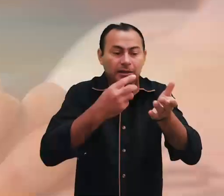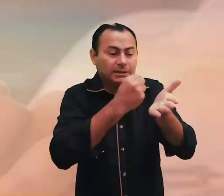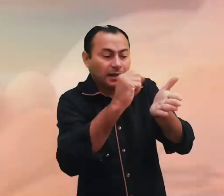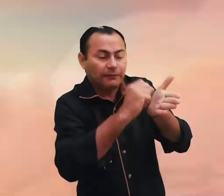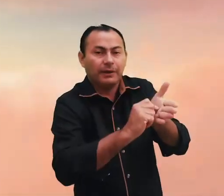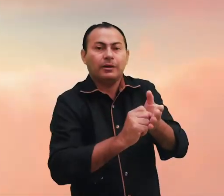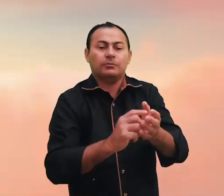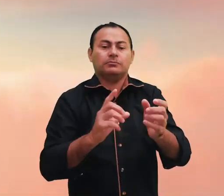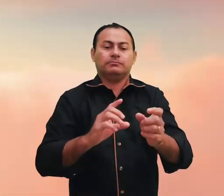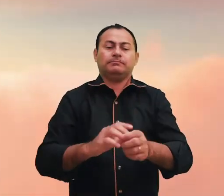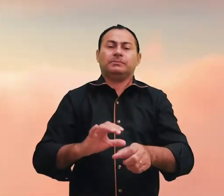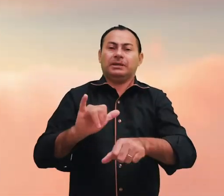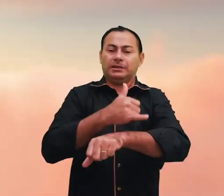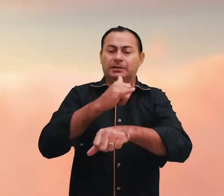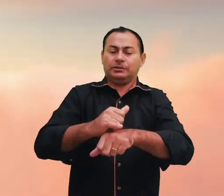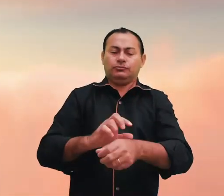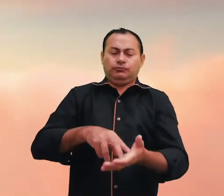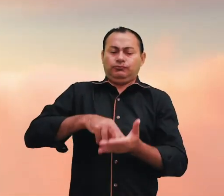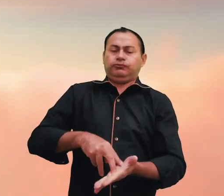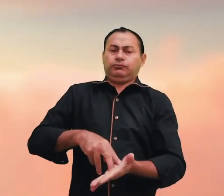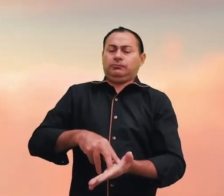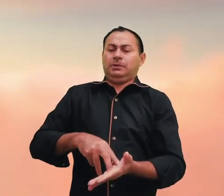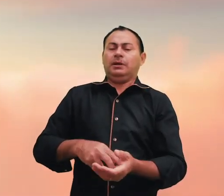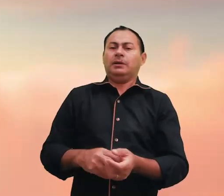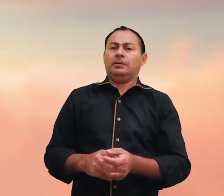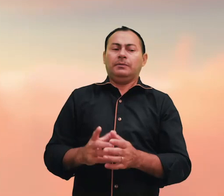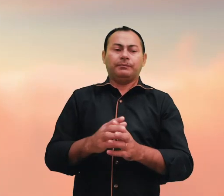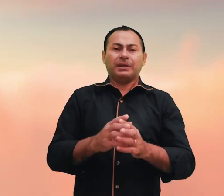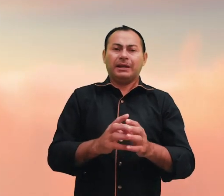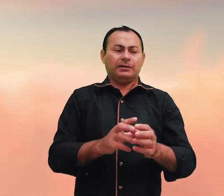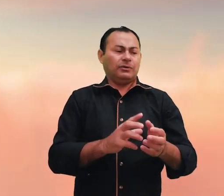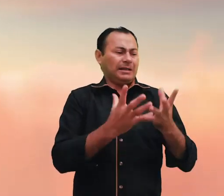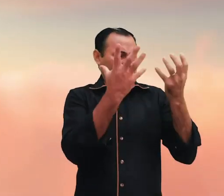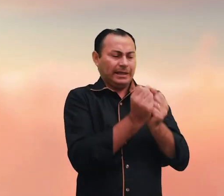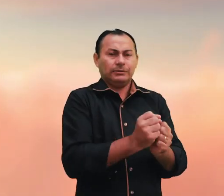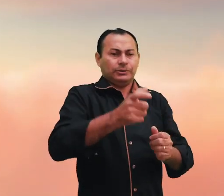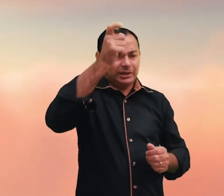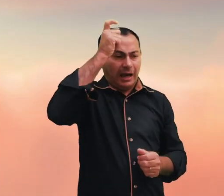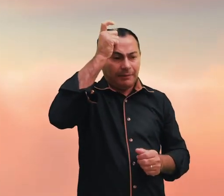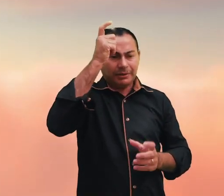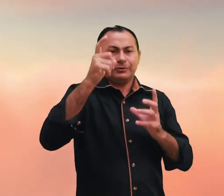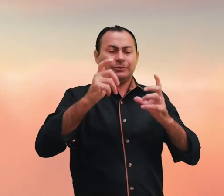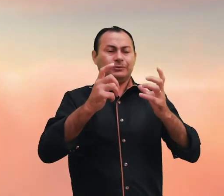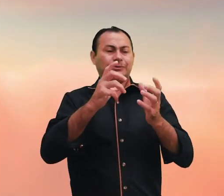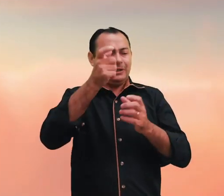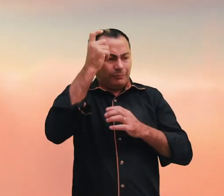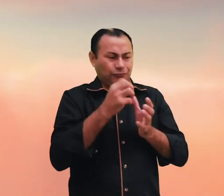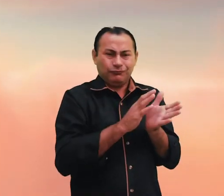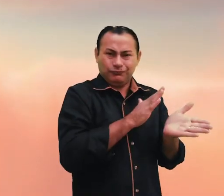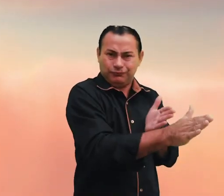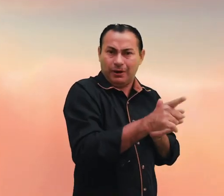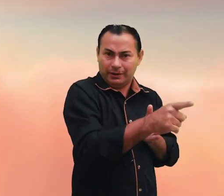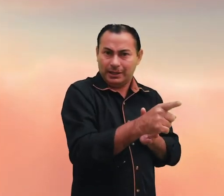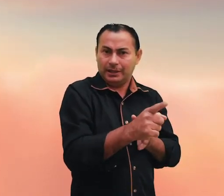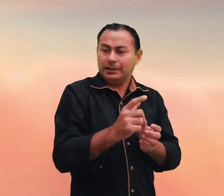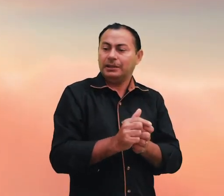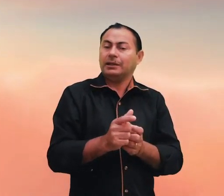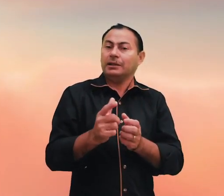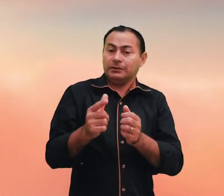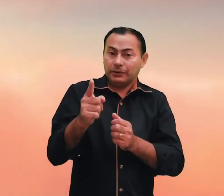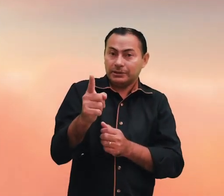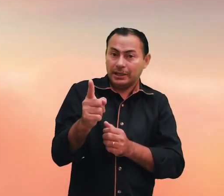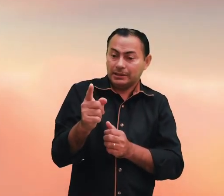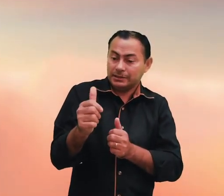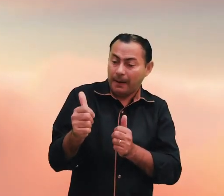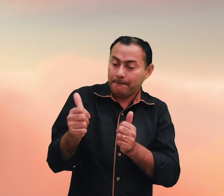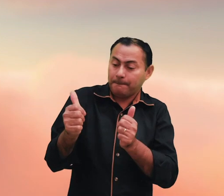diz, resistam ao diabo e ele fugirá de vocês. Aproximem-se de Deus e ele se aproximará